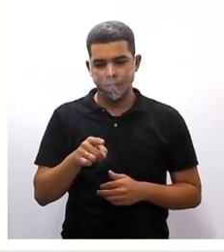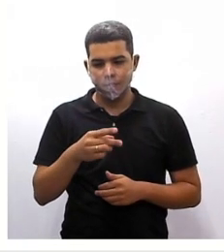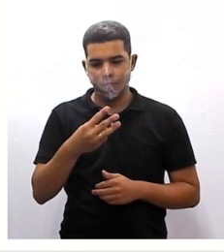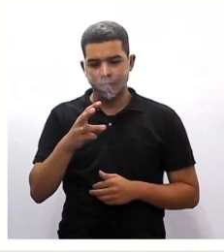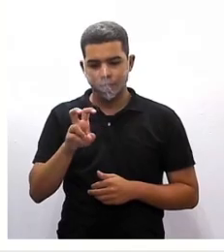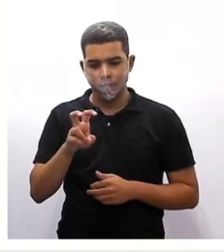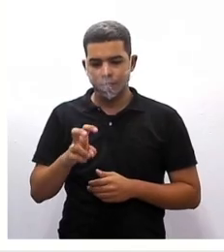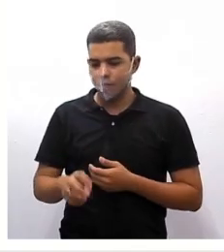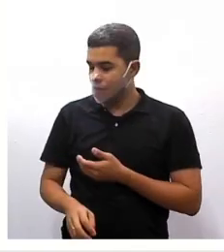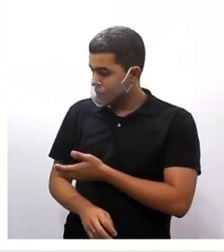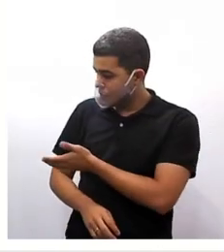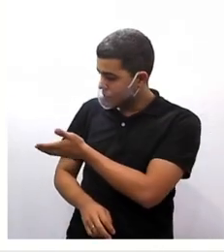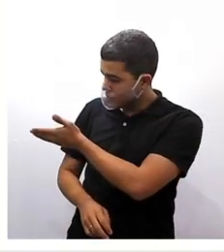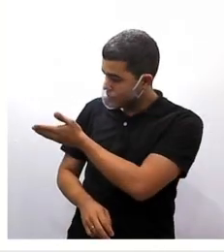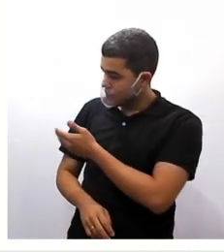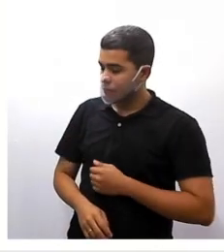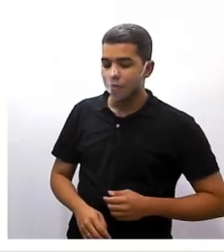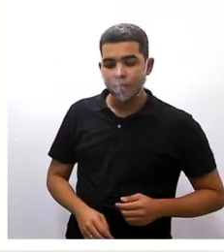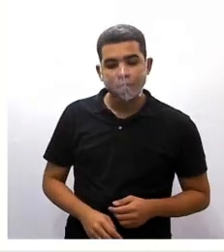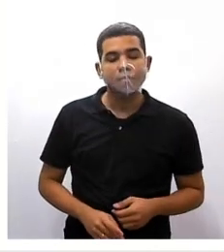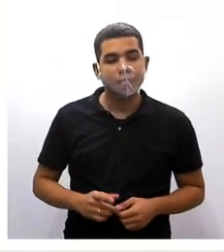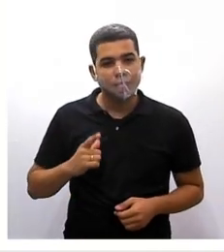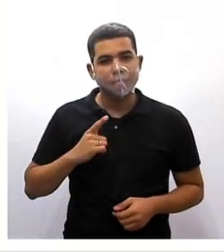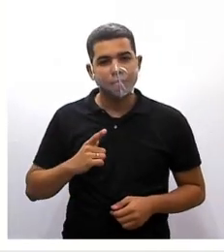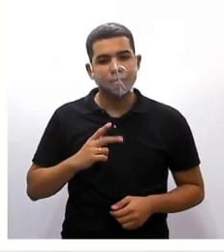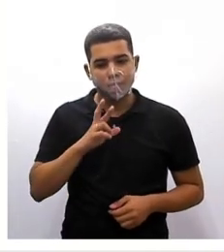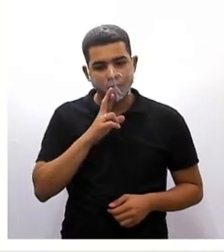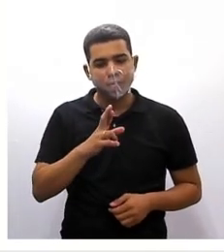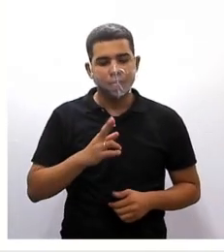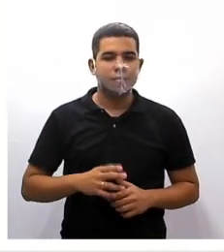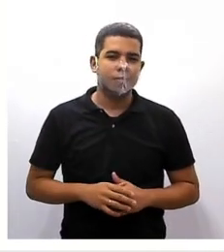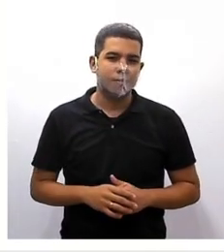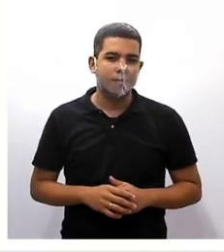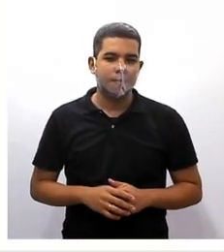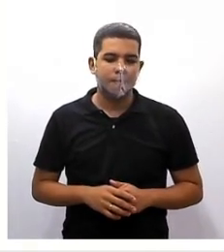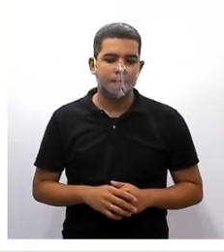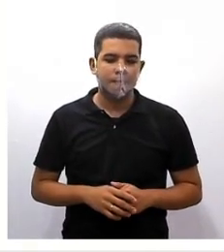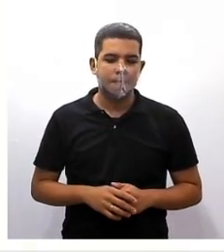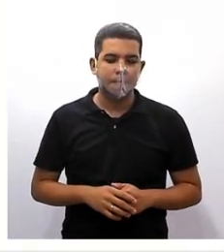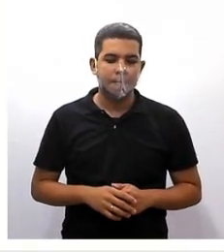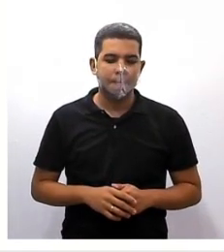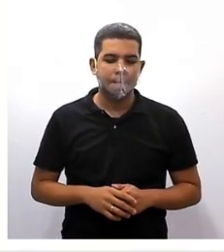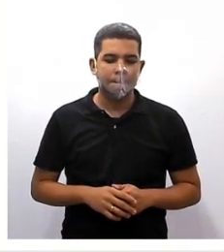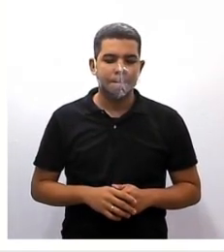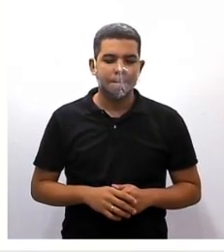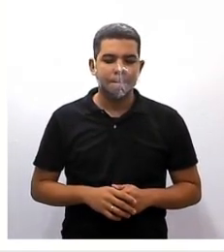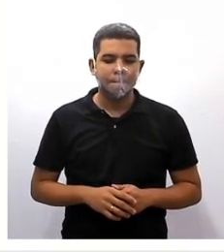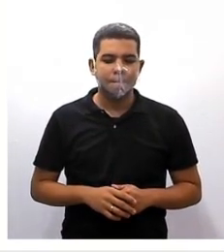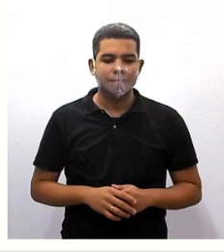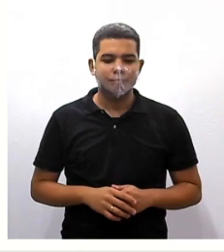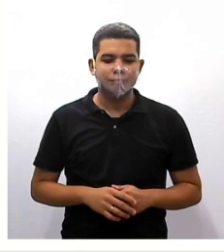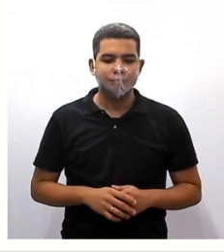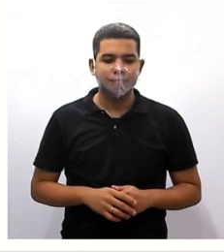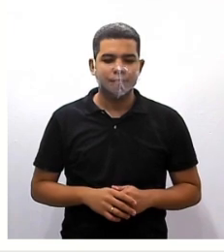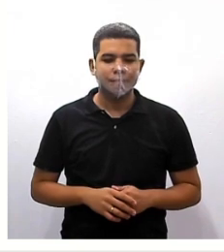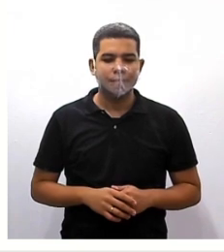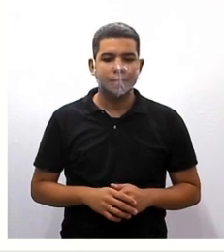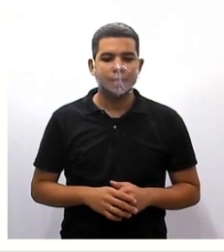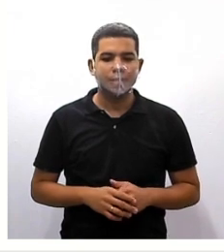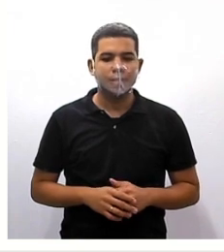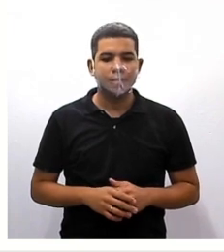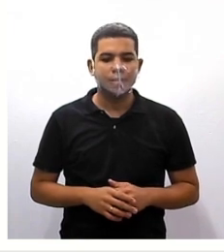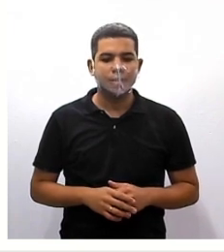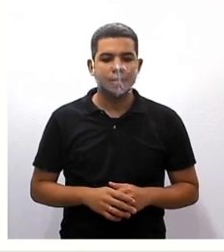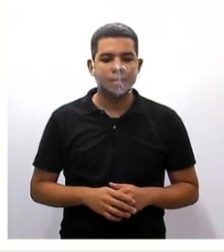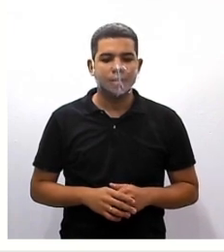35,35. Você desconsidera esse 0 e ficou 35,35, que é a letra A. Beleza? Então, ó,